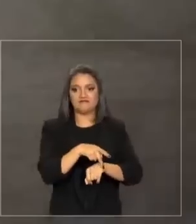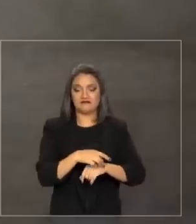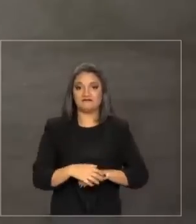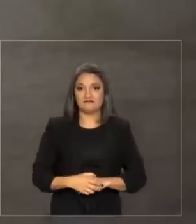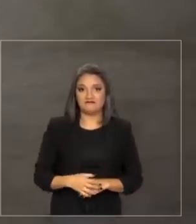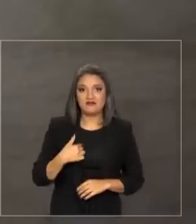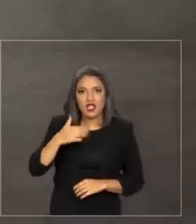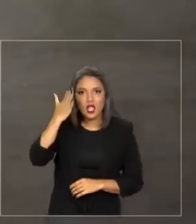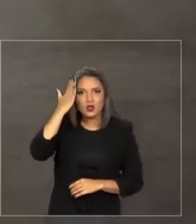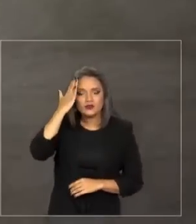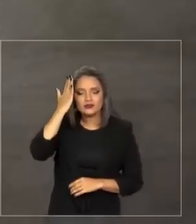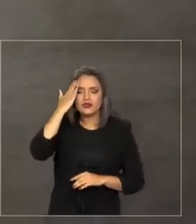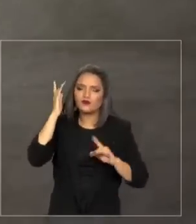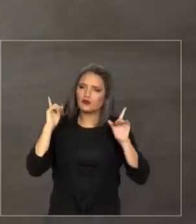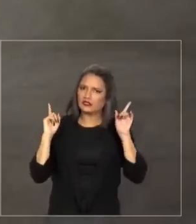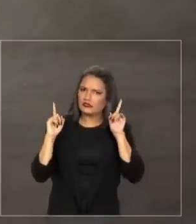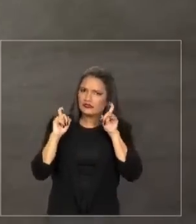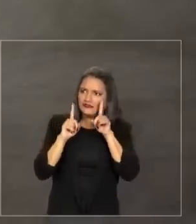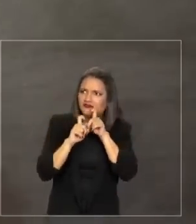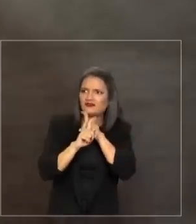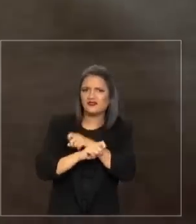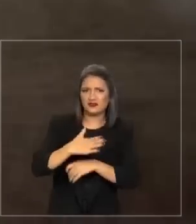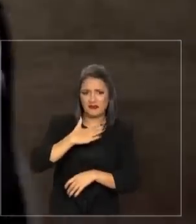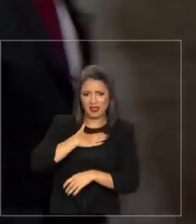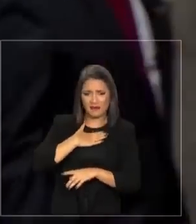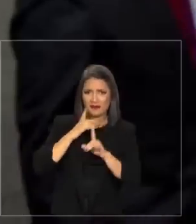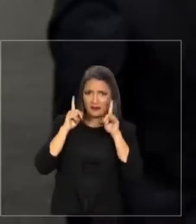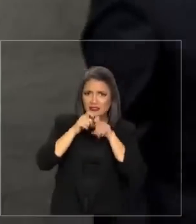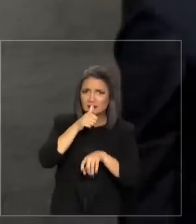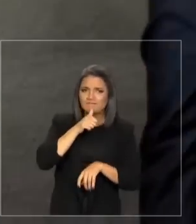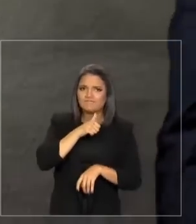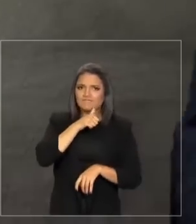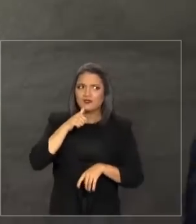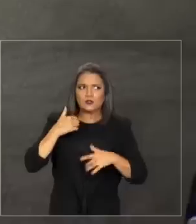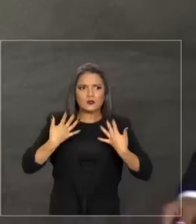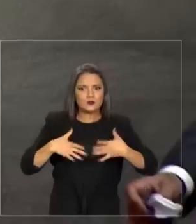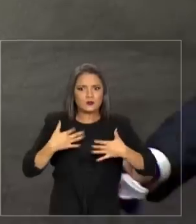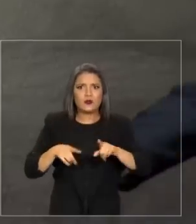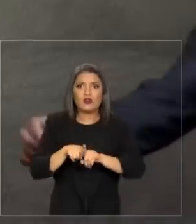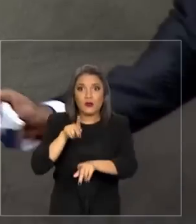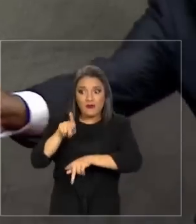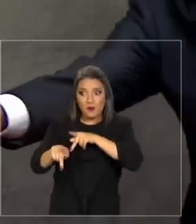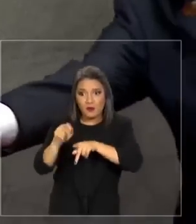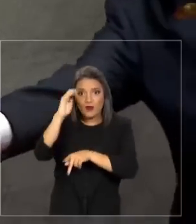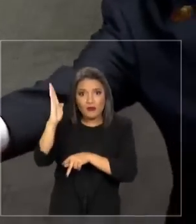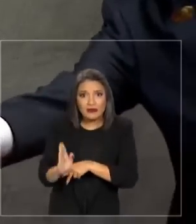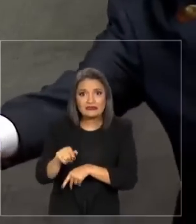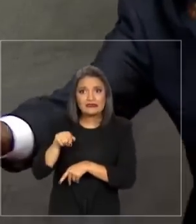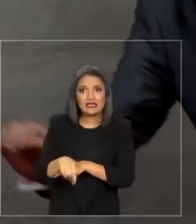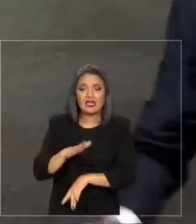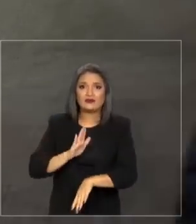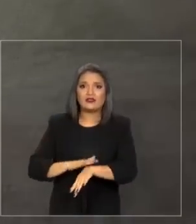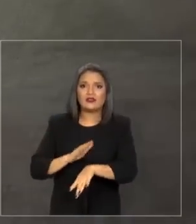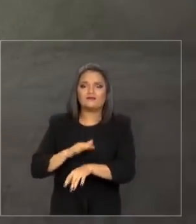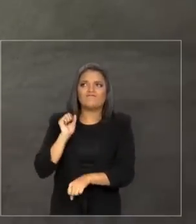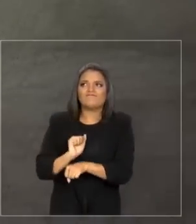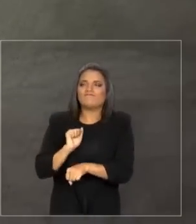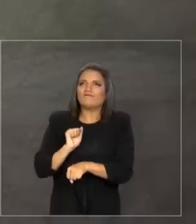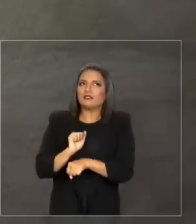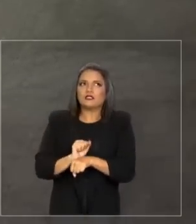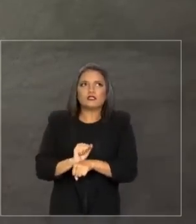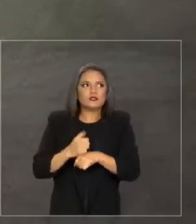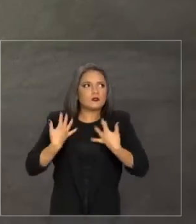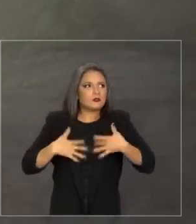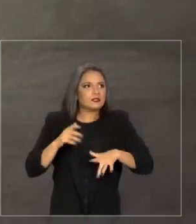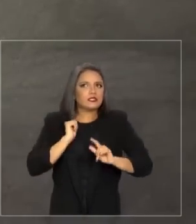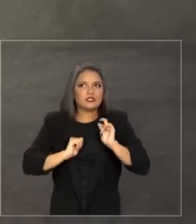eu sei o quanto custou não apenas a mim quanto custou o povo brasileiro essa espera para que a